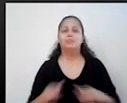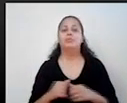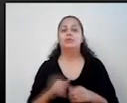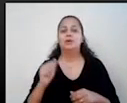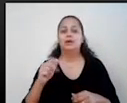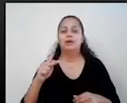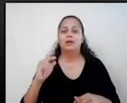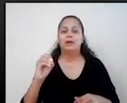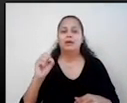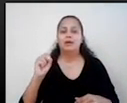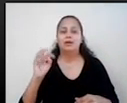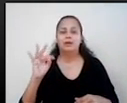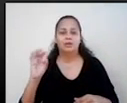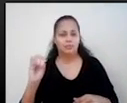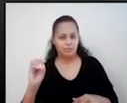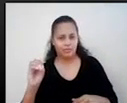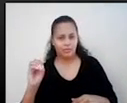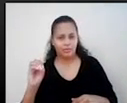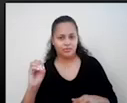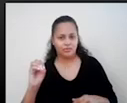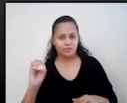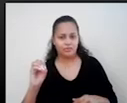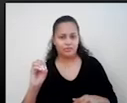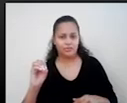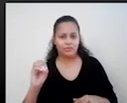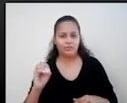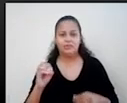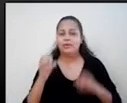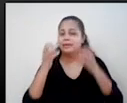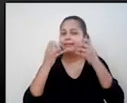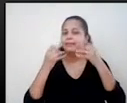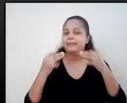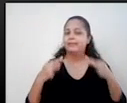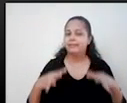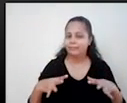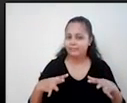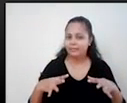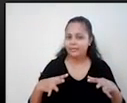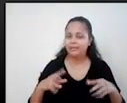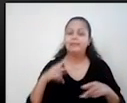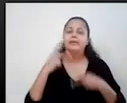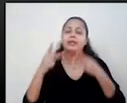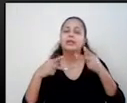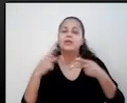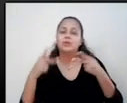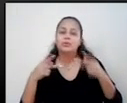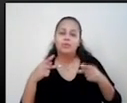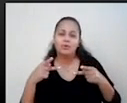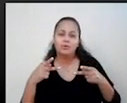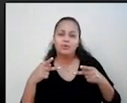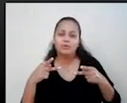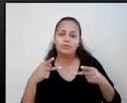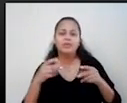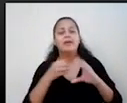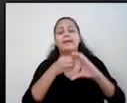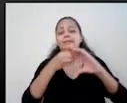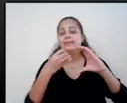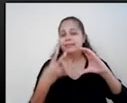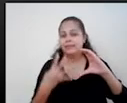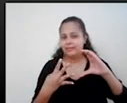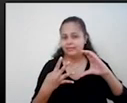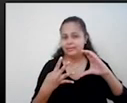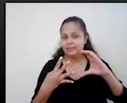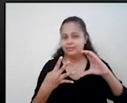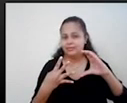é meu aposto e ele tem essa função de predicativo, ou seja, de contar como é. Lembra o que é o predicado, aquele que conta? Quais são os seus predicados, ou seja, quais